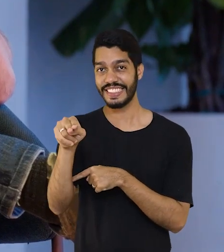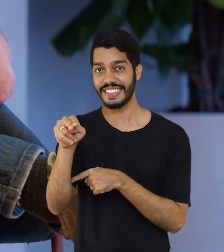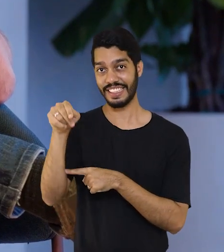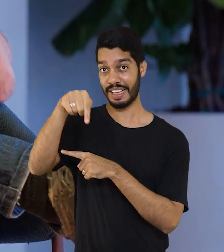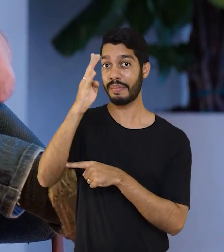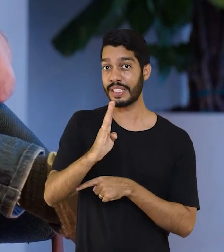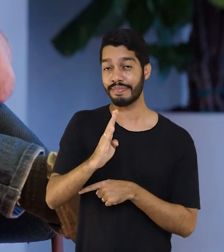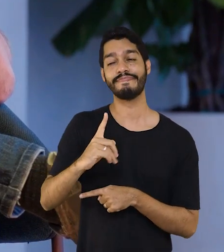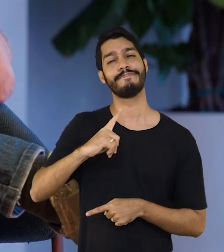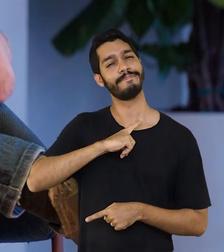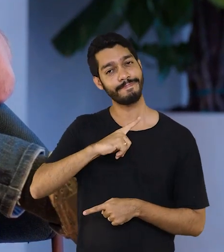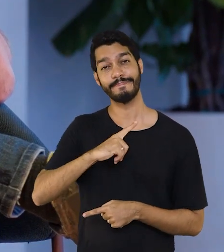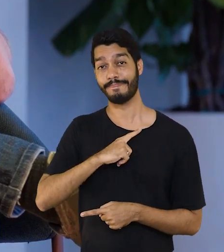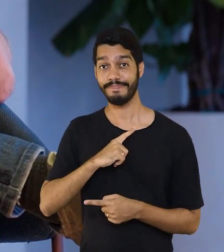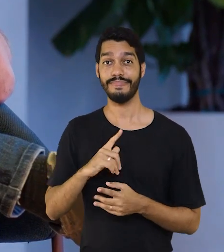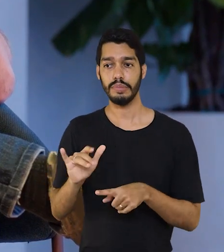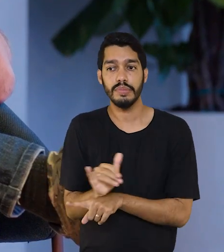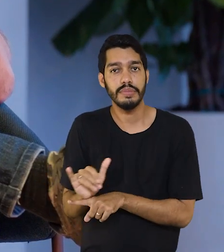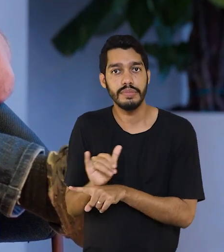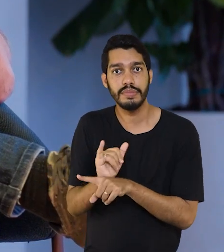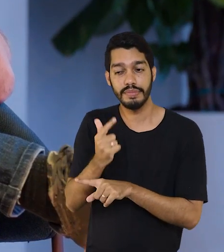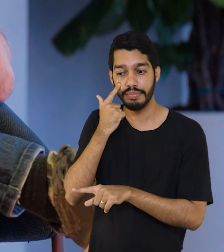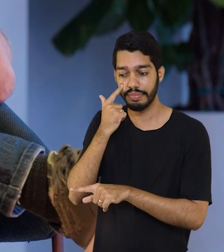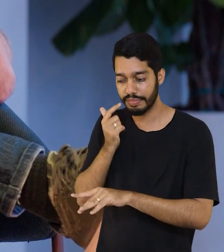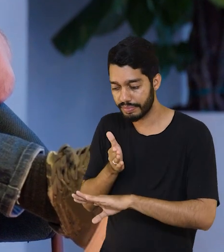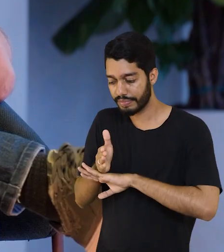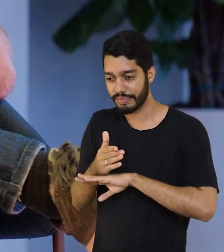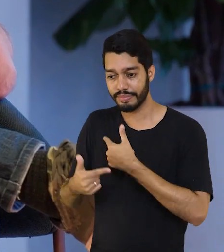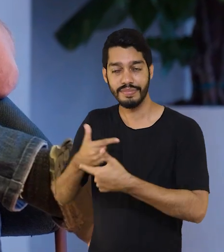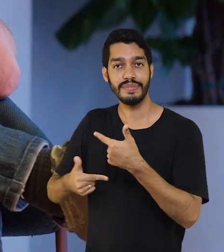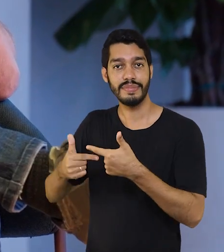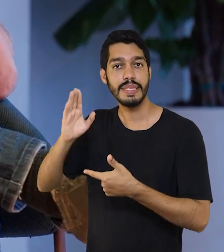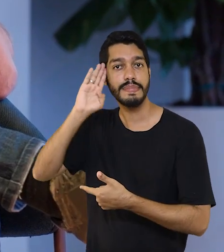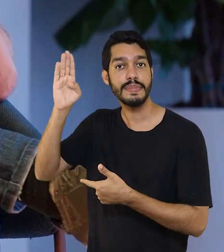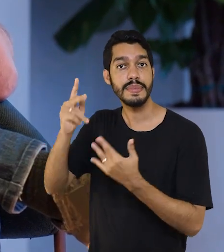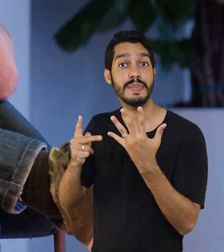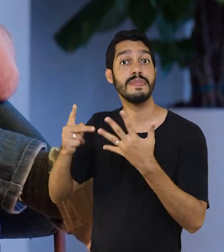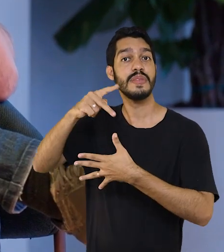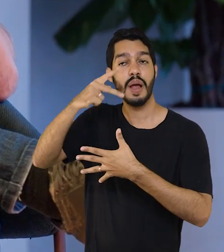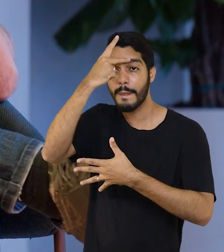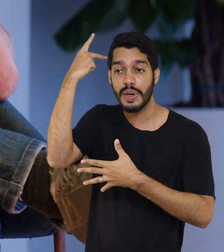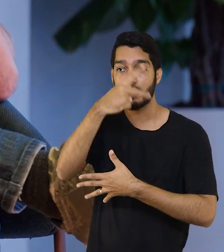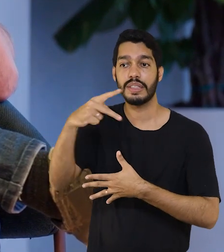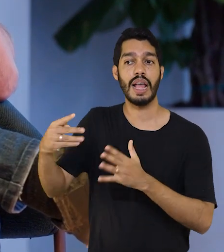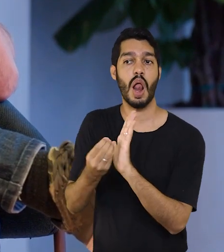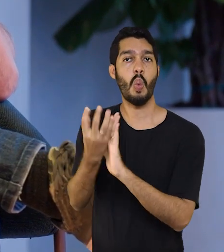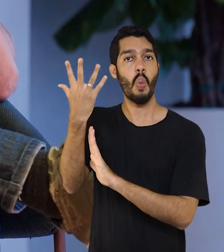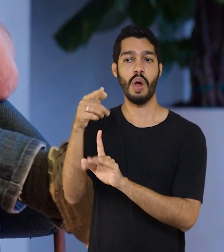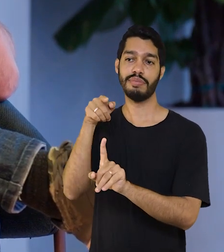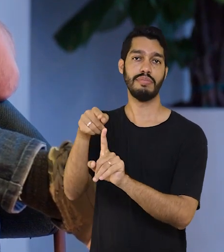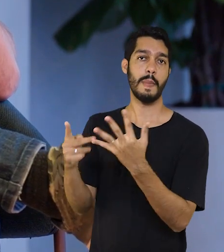isso de forma muito intencional. E o caso da Shein no Brasil é um case de go-to-market, assim, de uma estratégia de entrada de